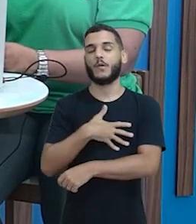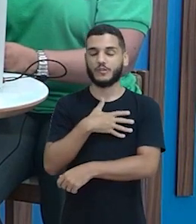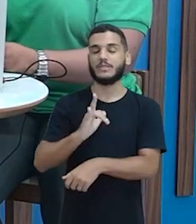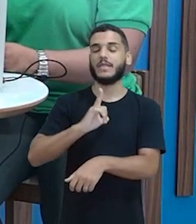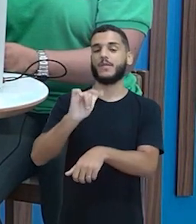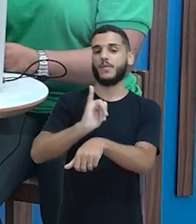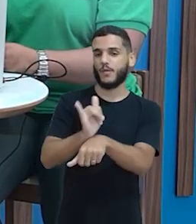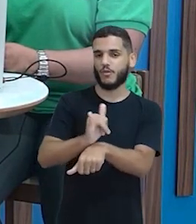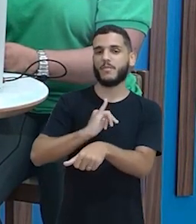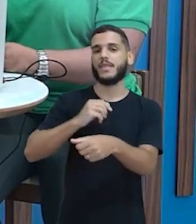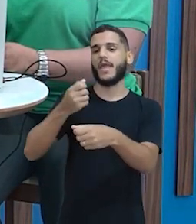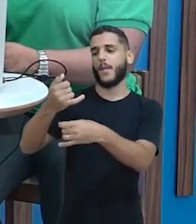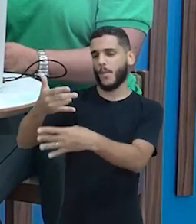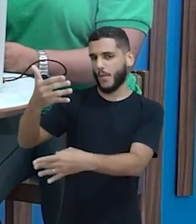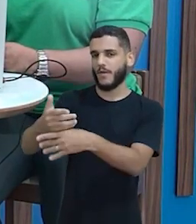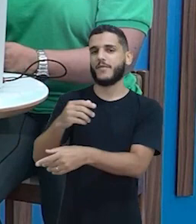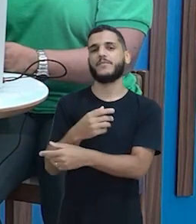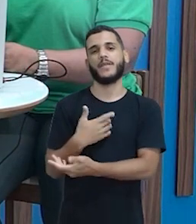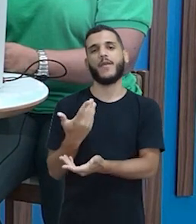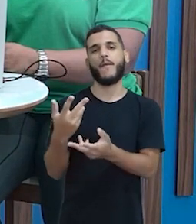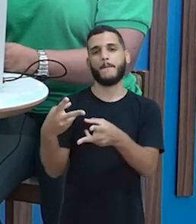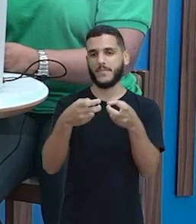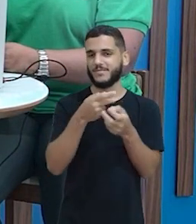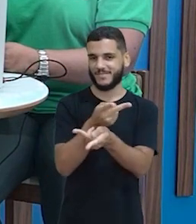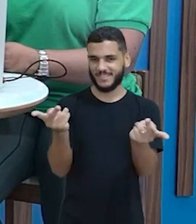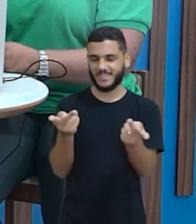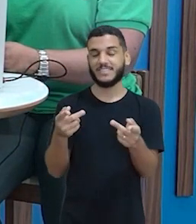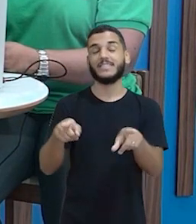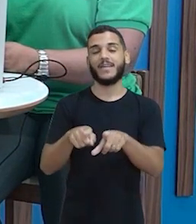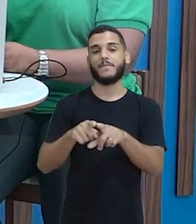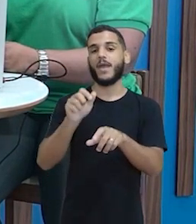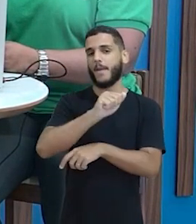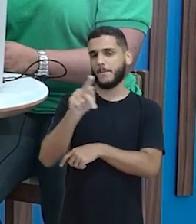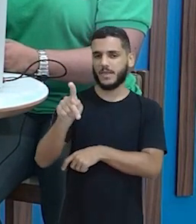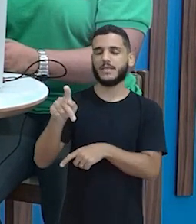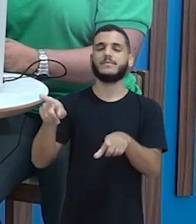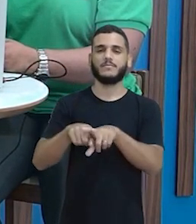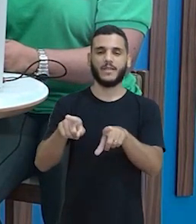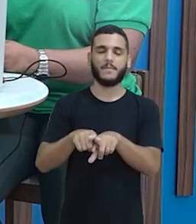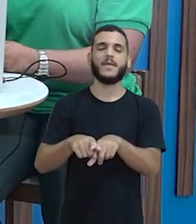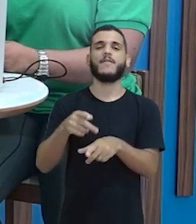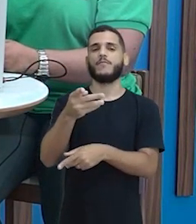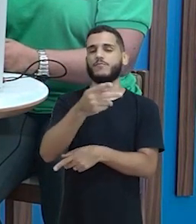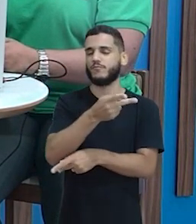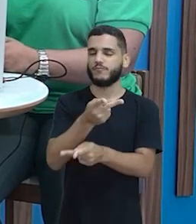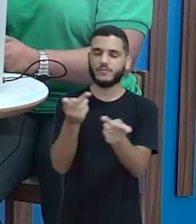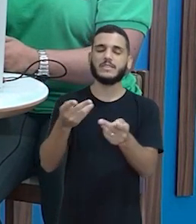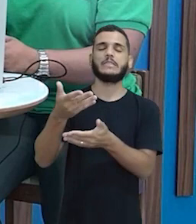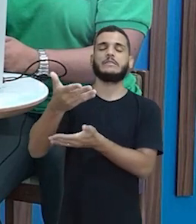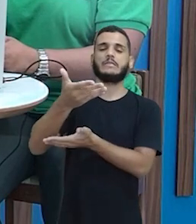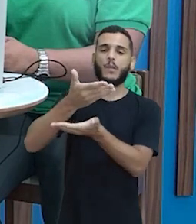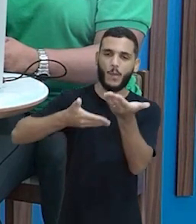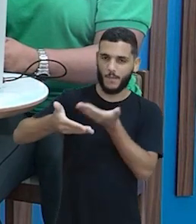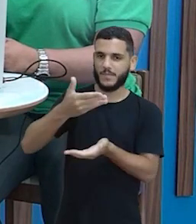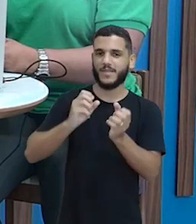YouTube Deixa lá nos comentários eu quero ver aí vocês deixando aí nos comentários também se tiver no aplicativo também deixa lá os comentários lá dando